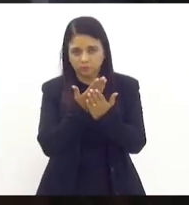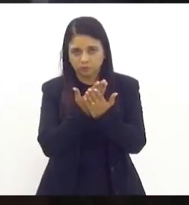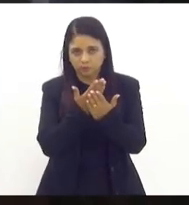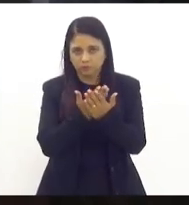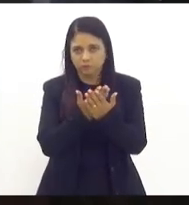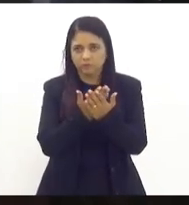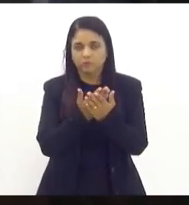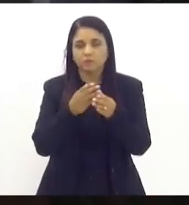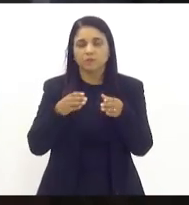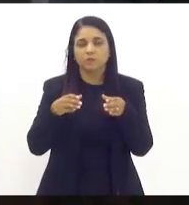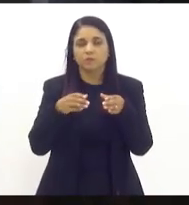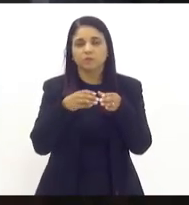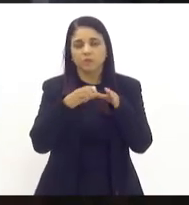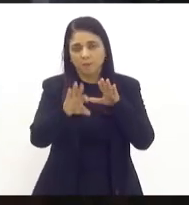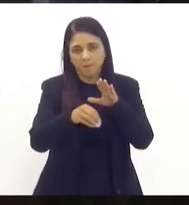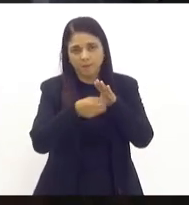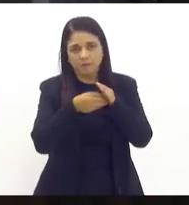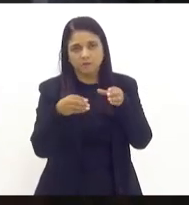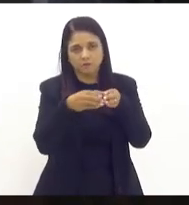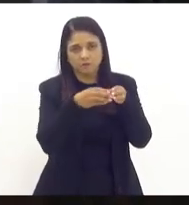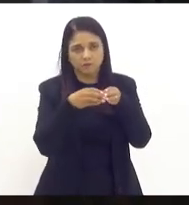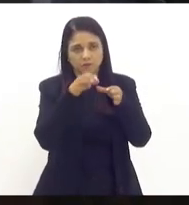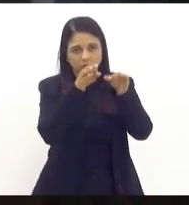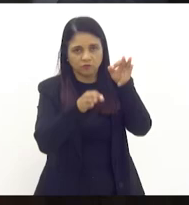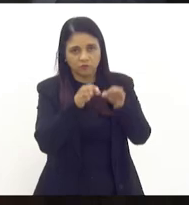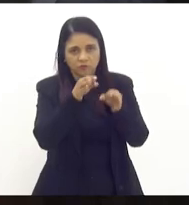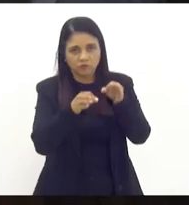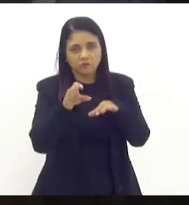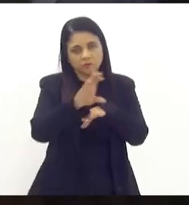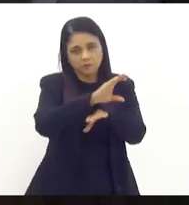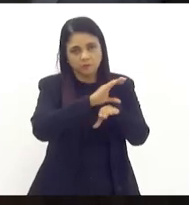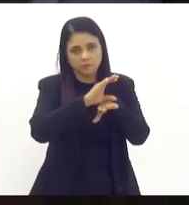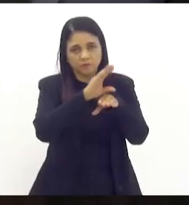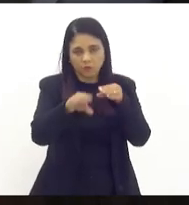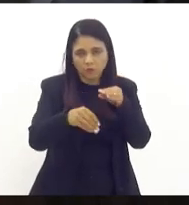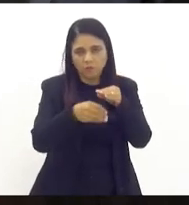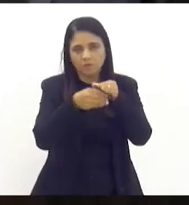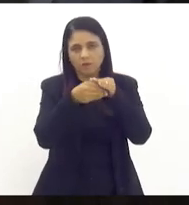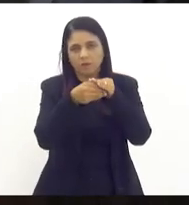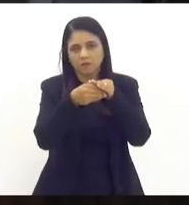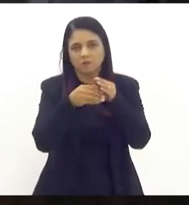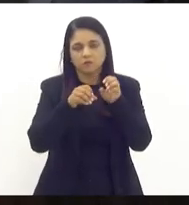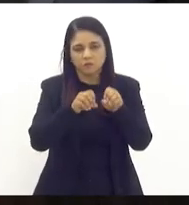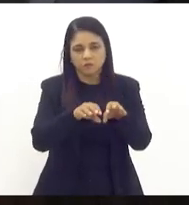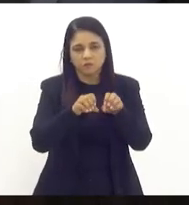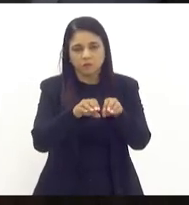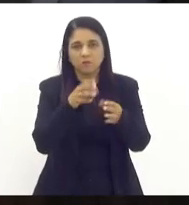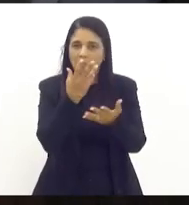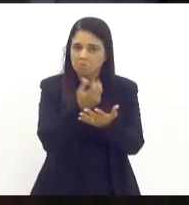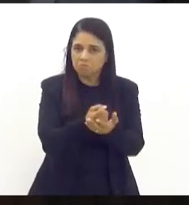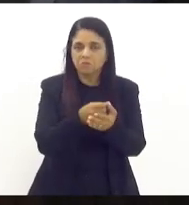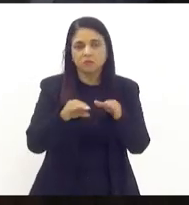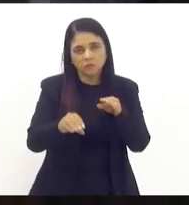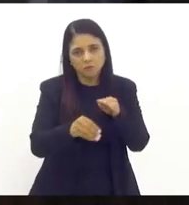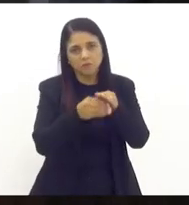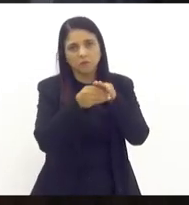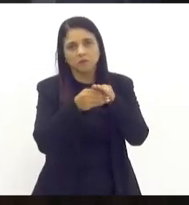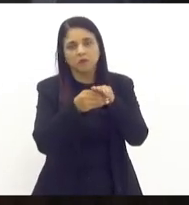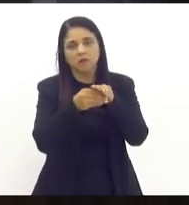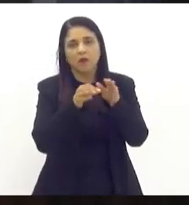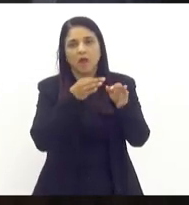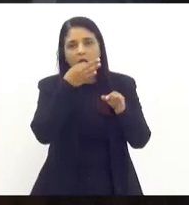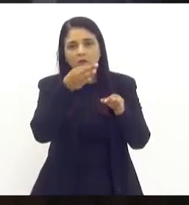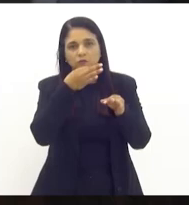parecidas pela constitucionalidade com emendas de educação favorável com emendas de